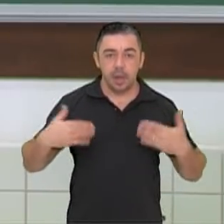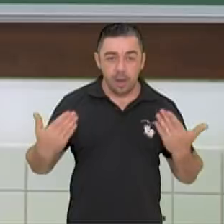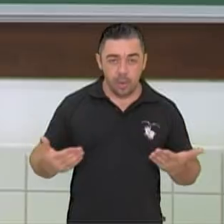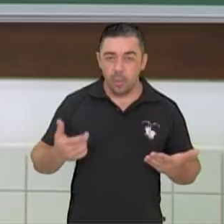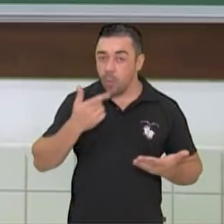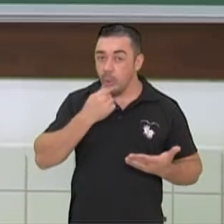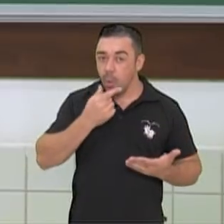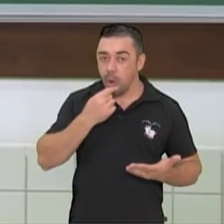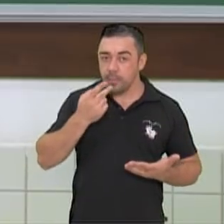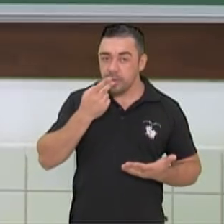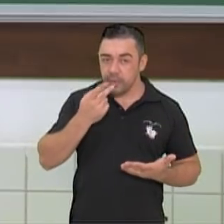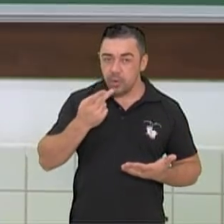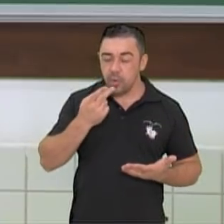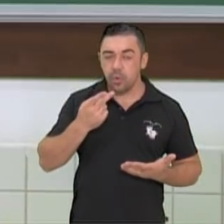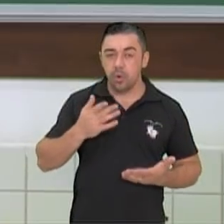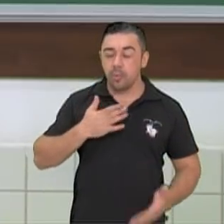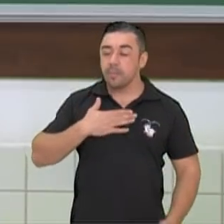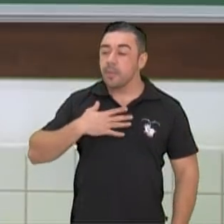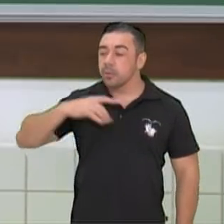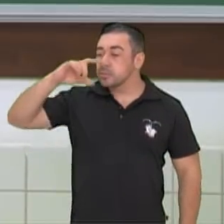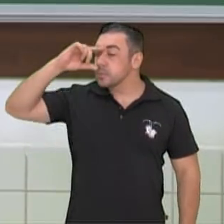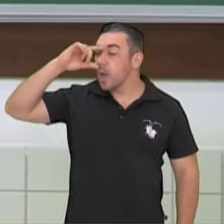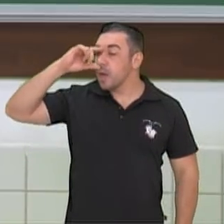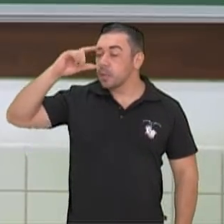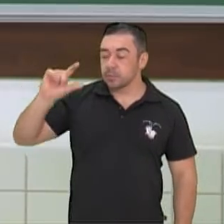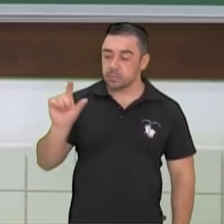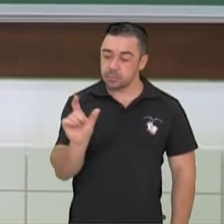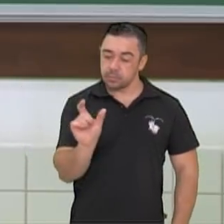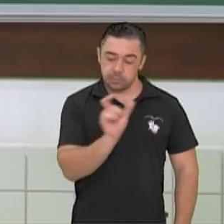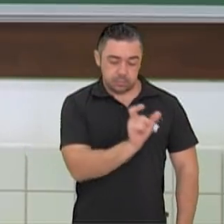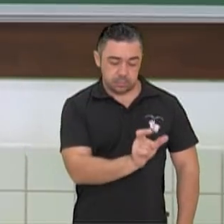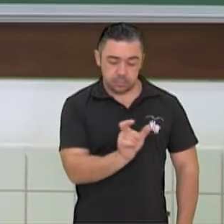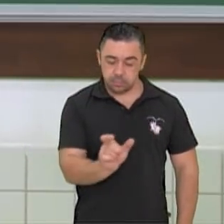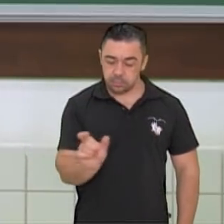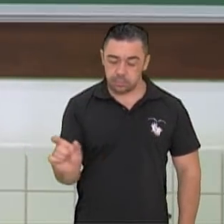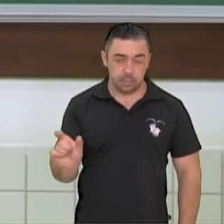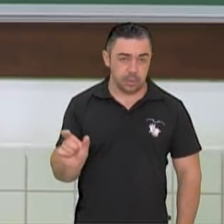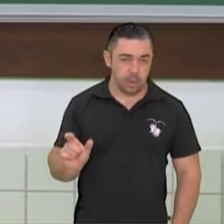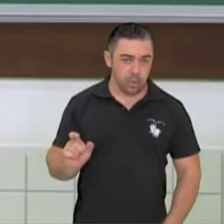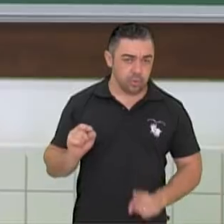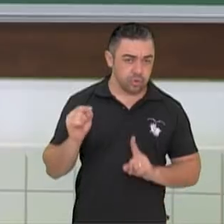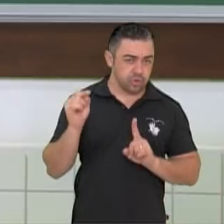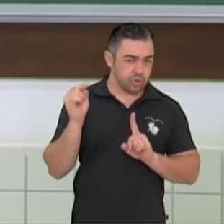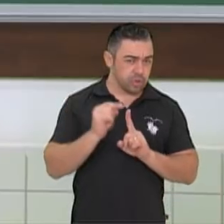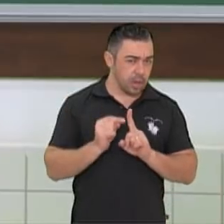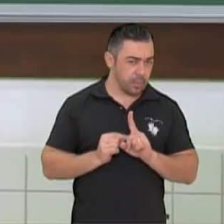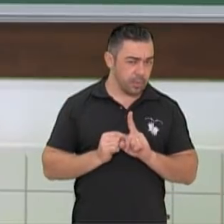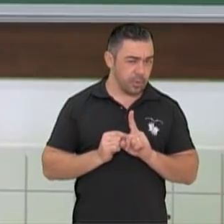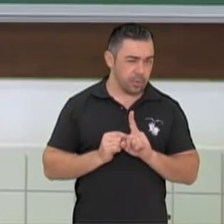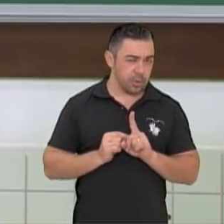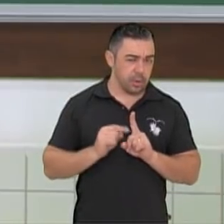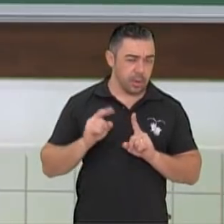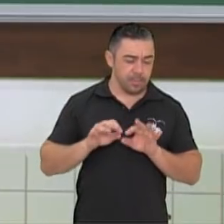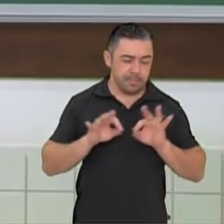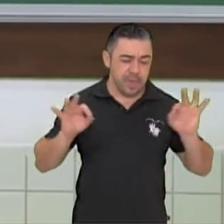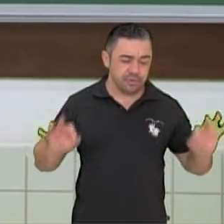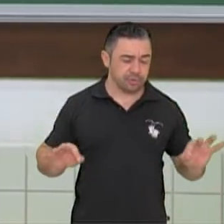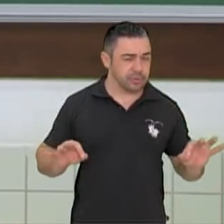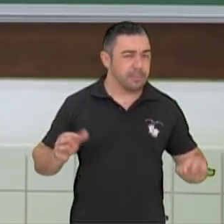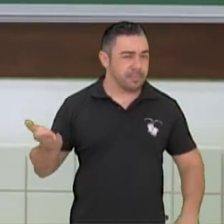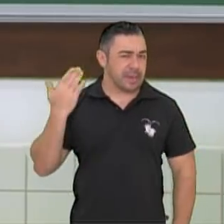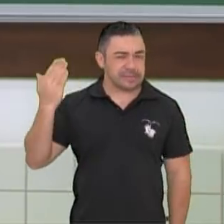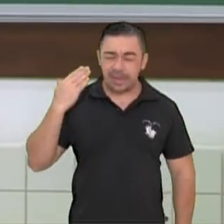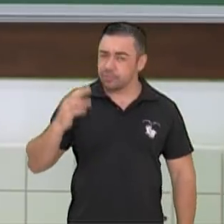nariz do senhor feudal media o tamanho as formas de medições. Era uma dor de cabeça no